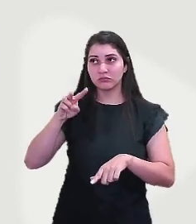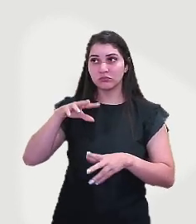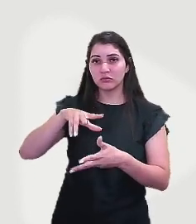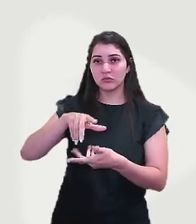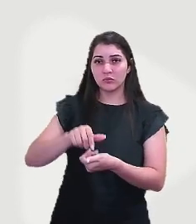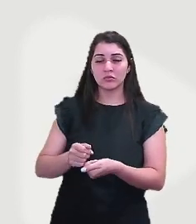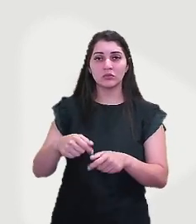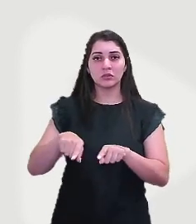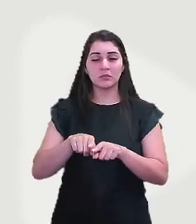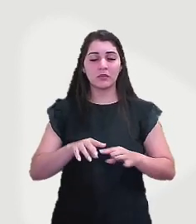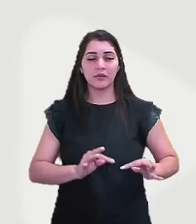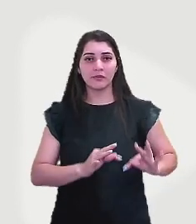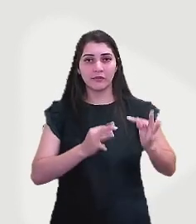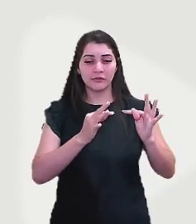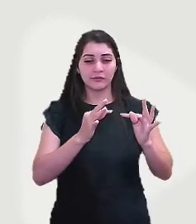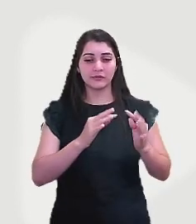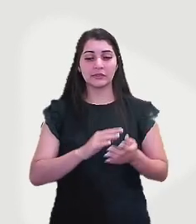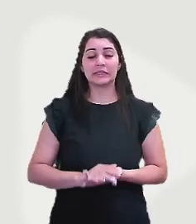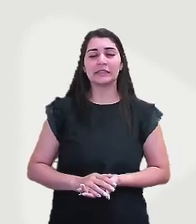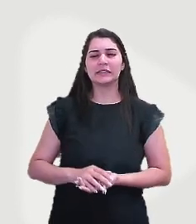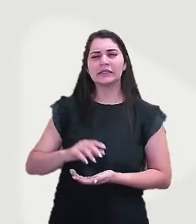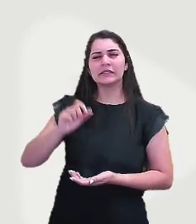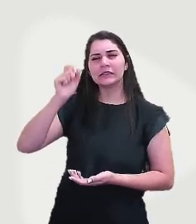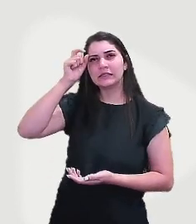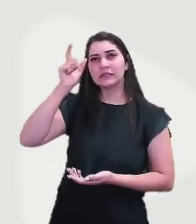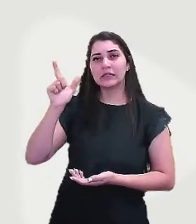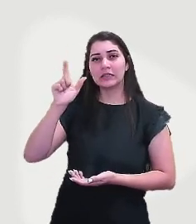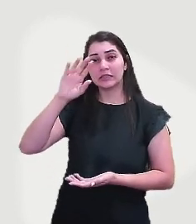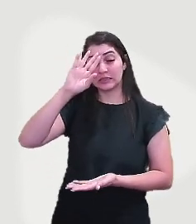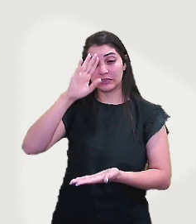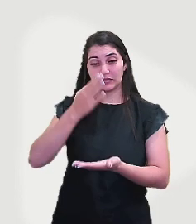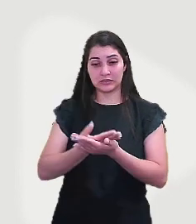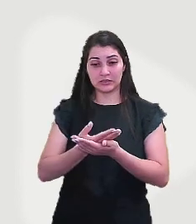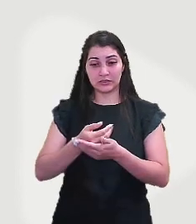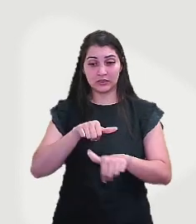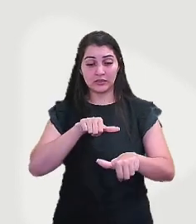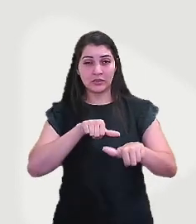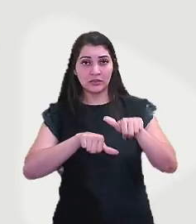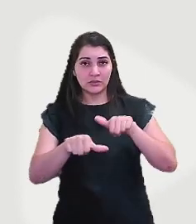diversas tecnologias, ideias e crenças. São exemplos dessas trocas.